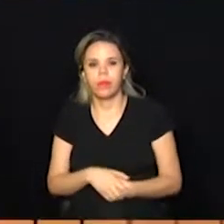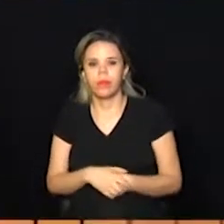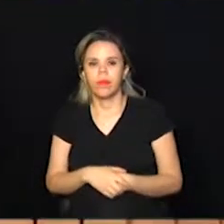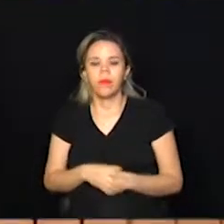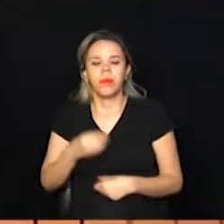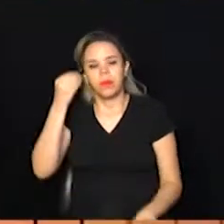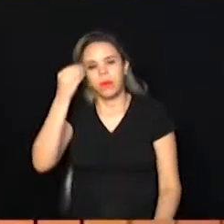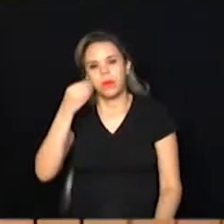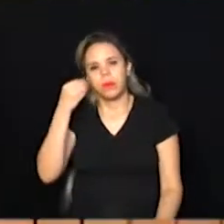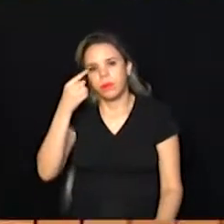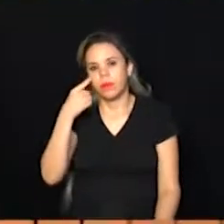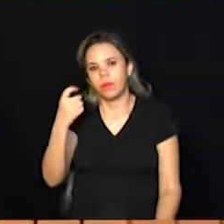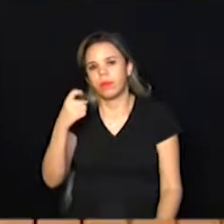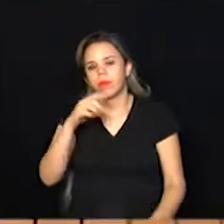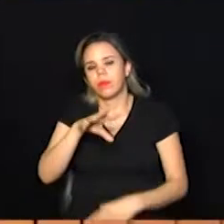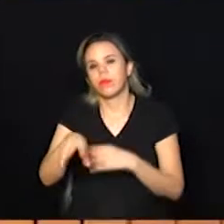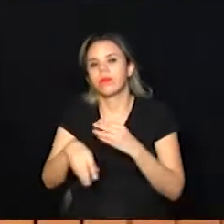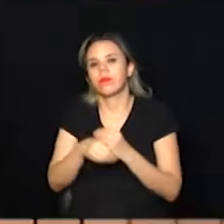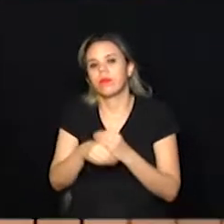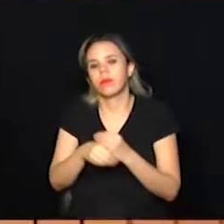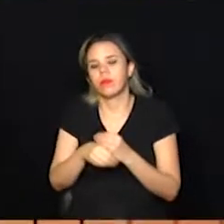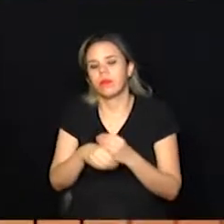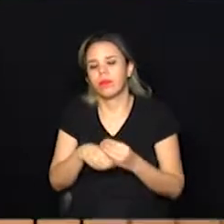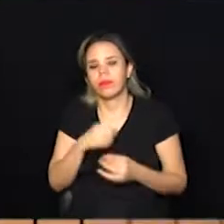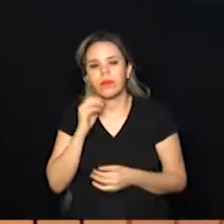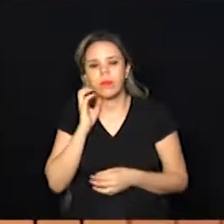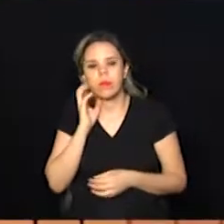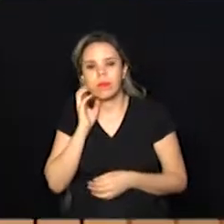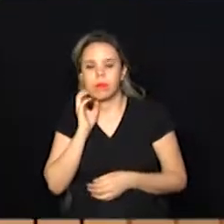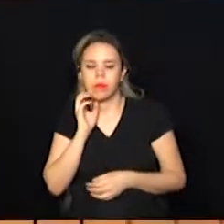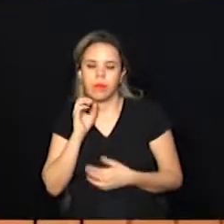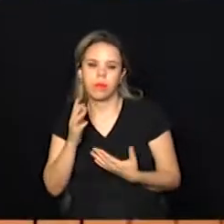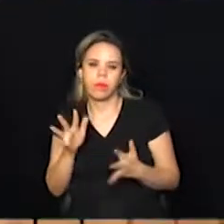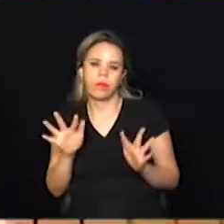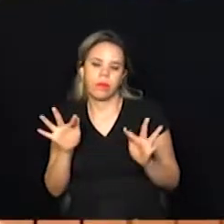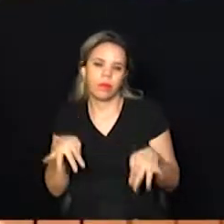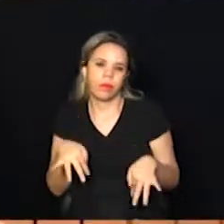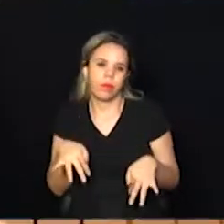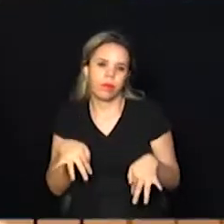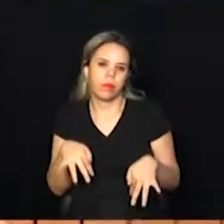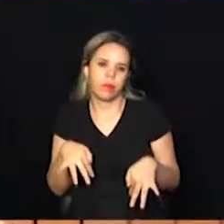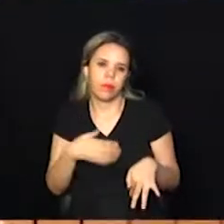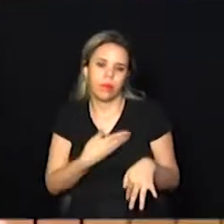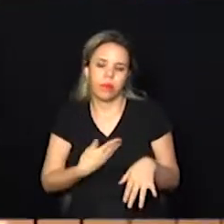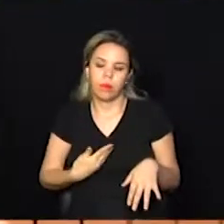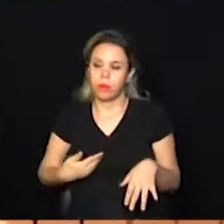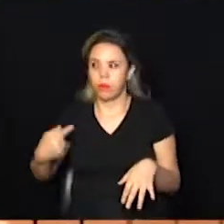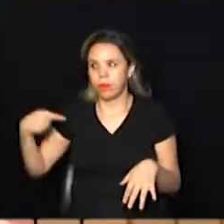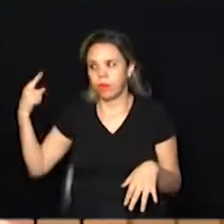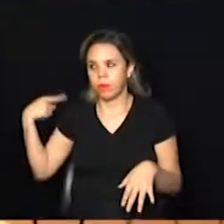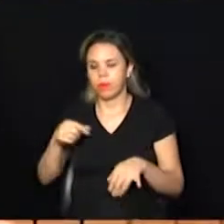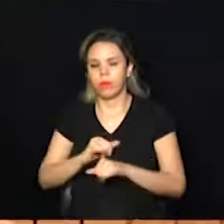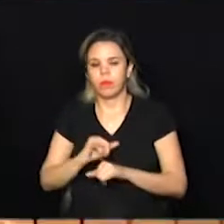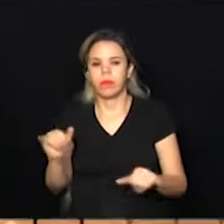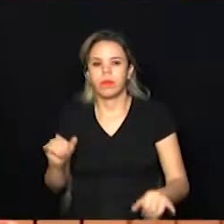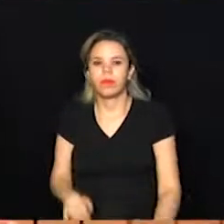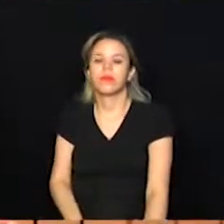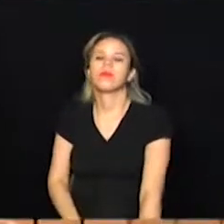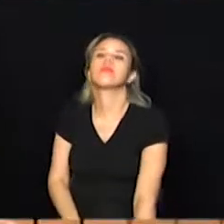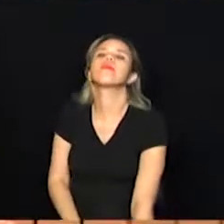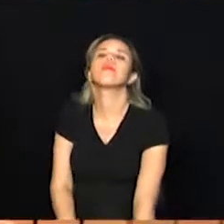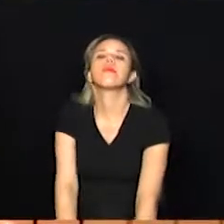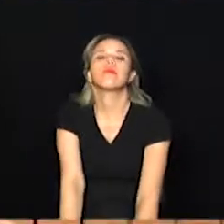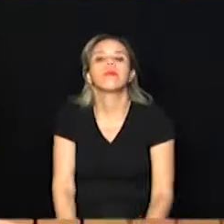experiência interessante da implementação em Santo André. E, então, no final do governo passado, foi anunciado, então, a criação